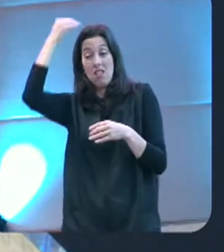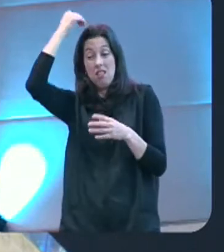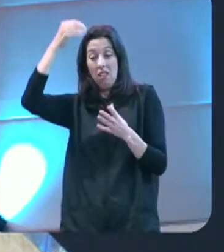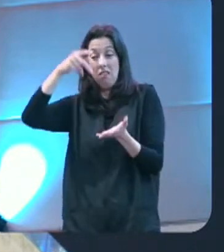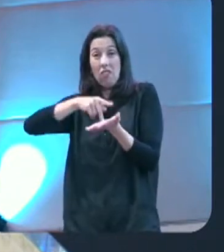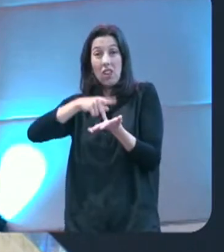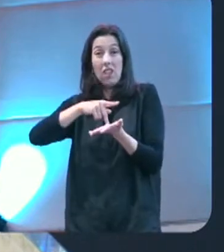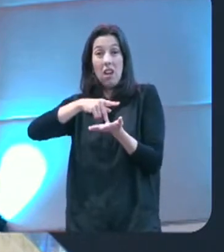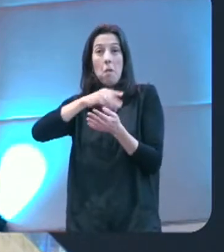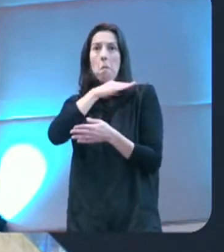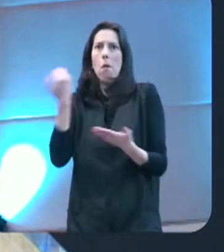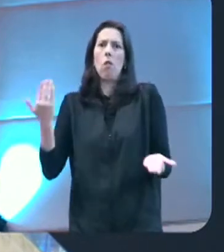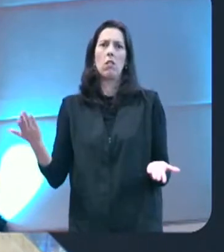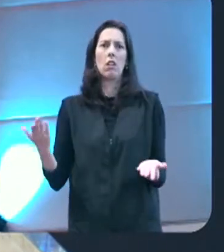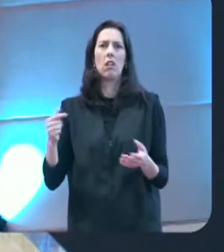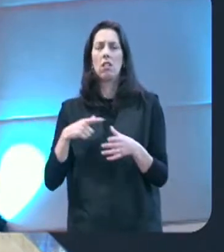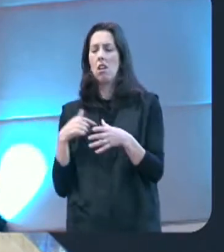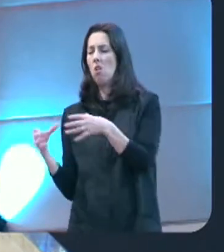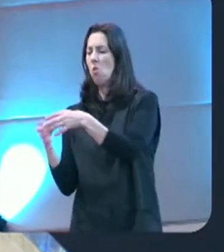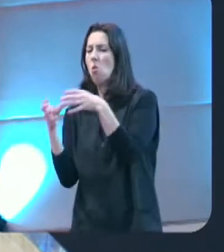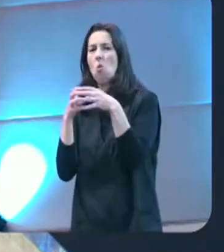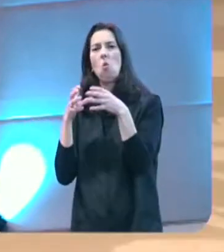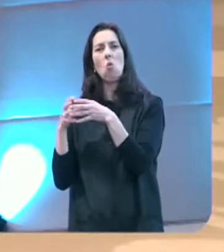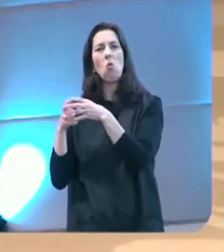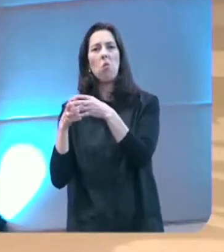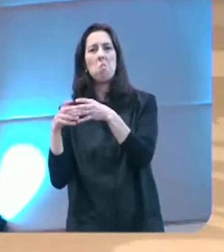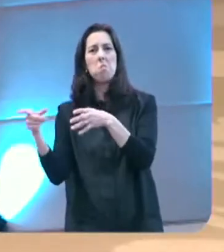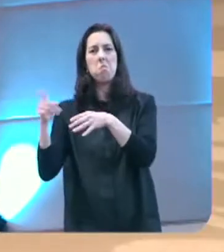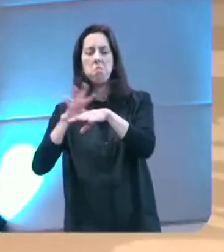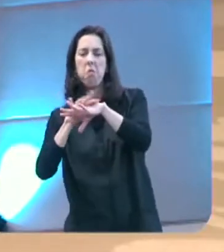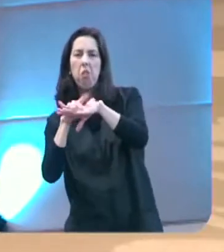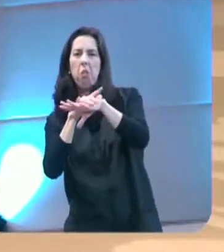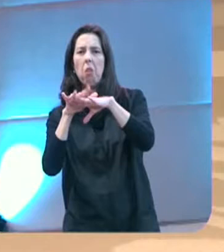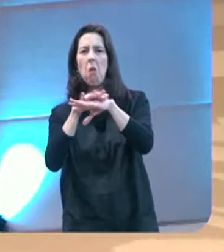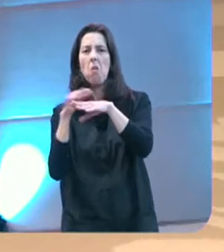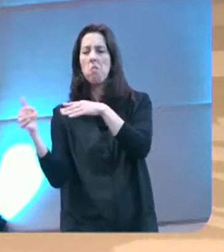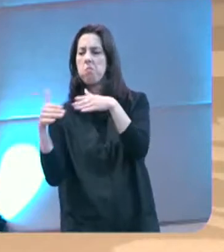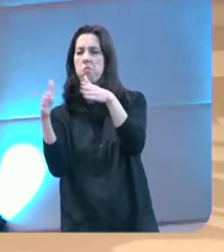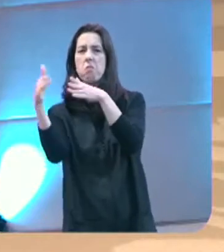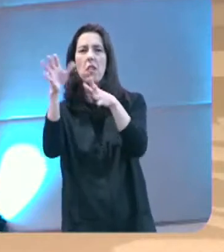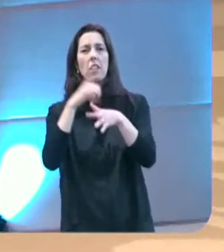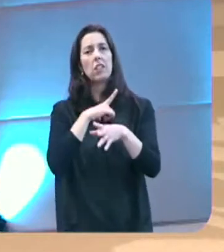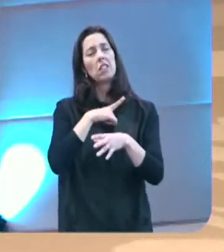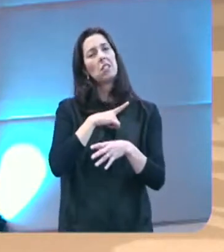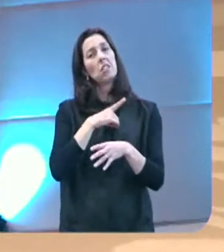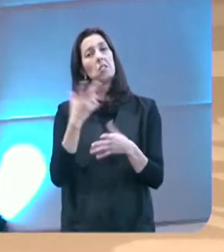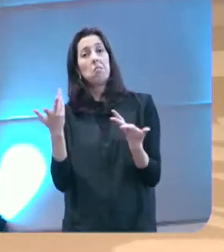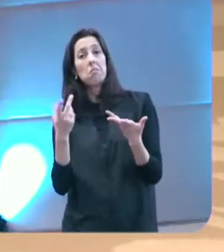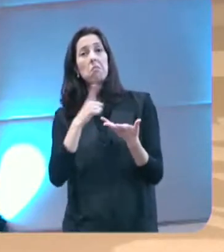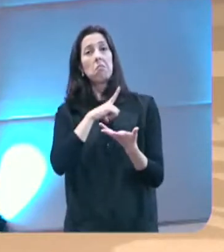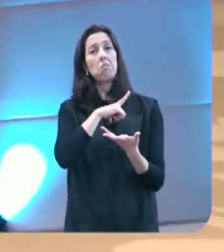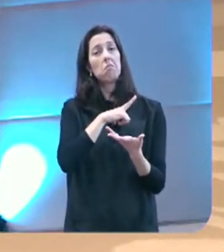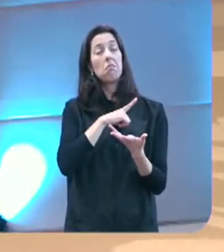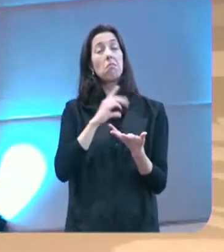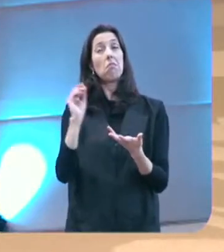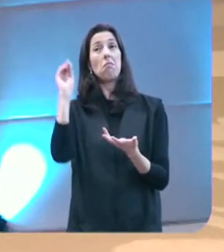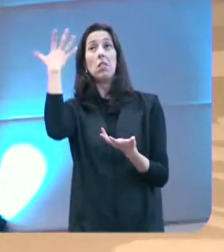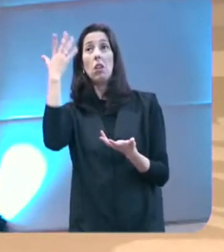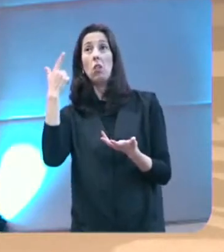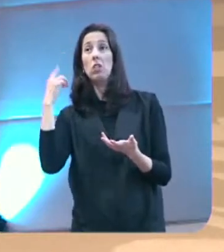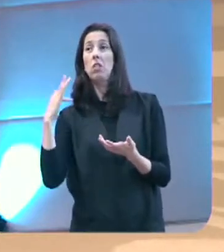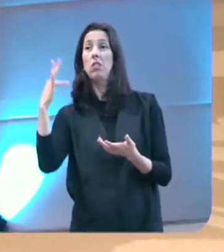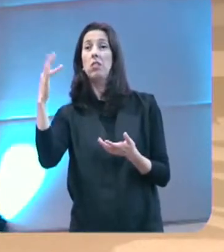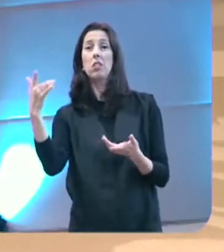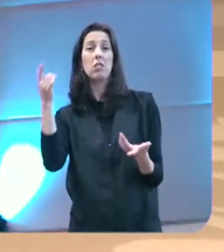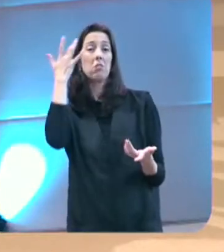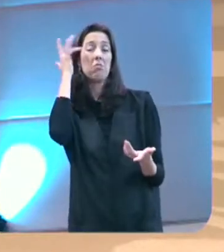Andavam em grupo, em comunidades moribundas, em que viam o que ia acontecer